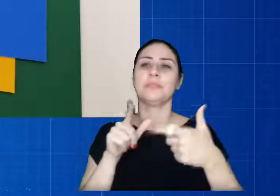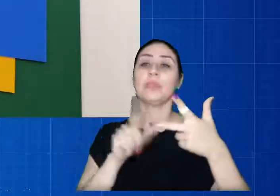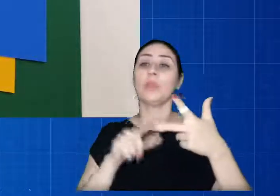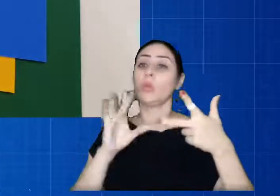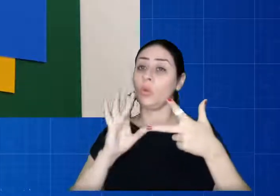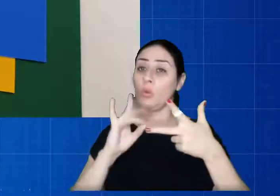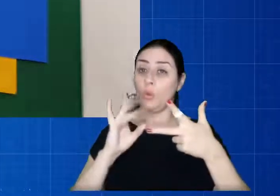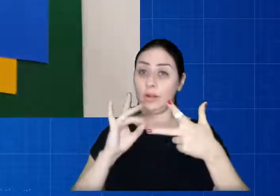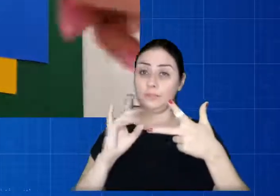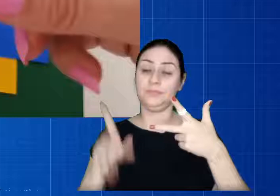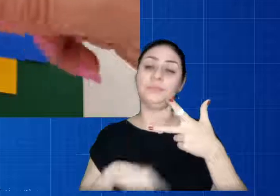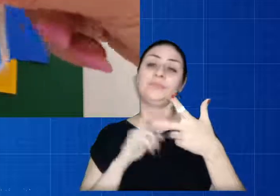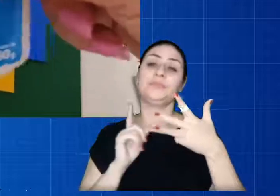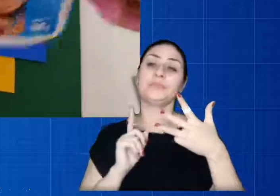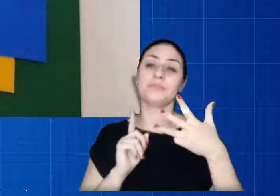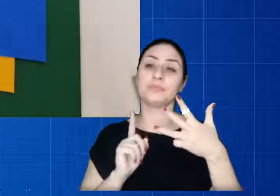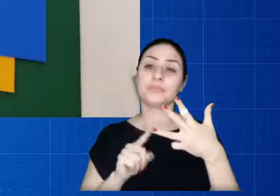de cola.